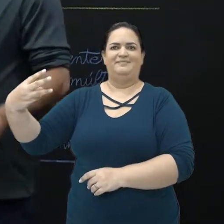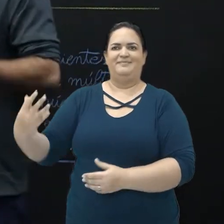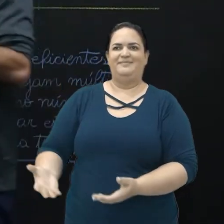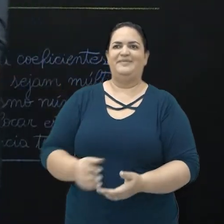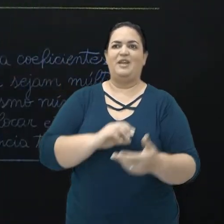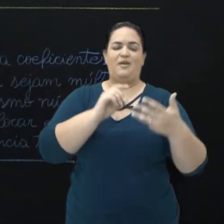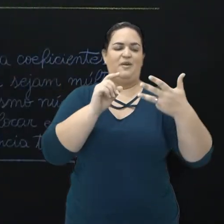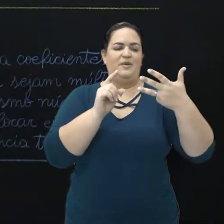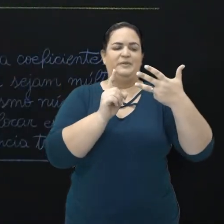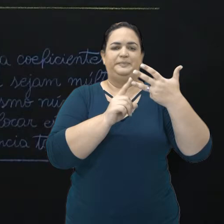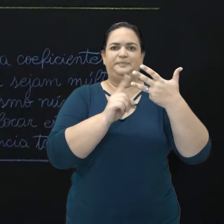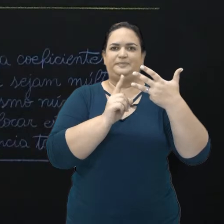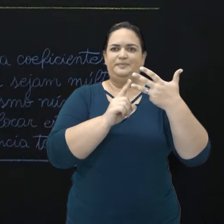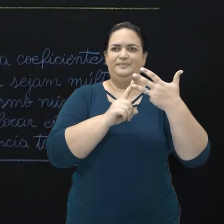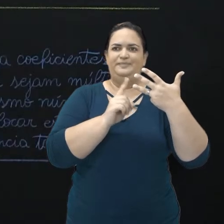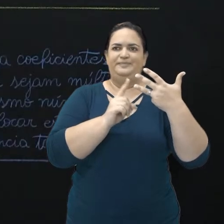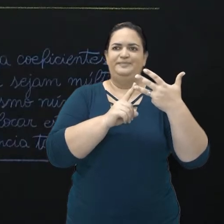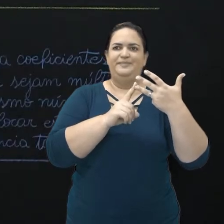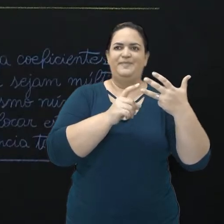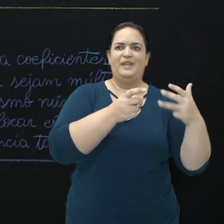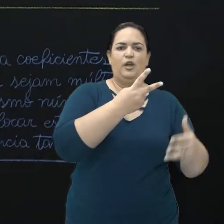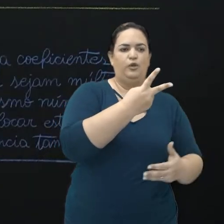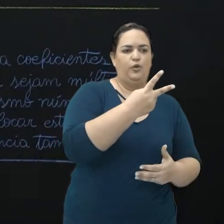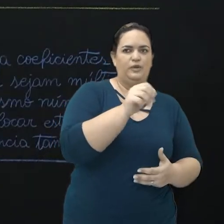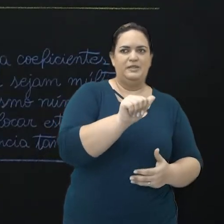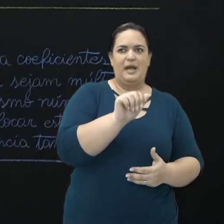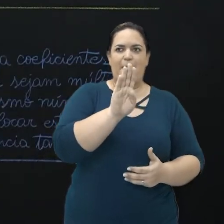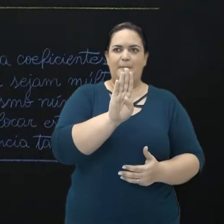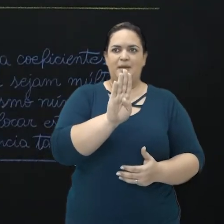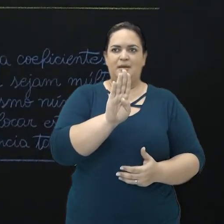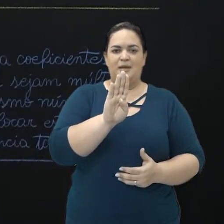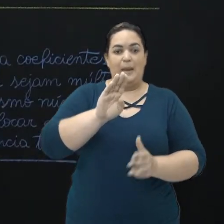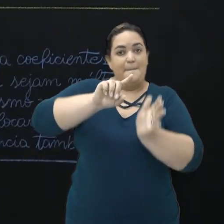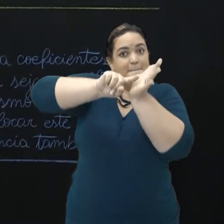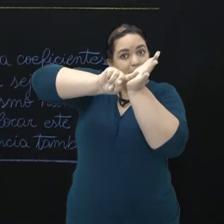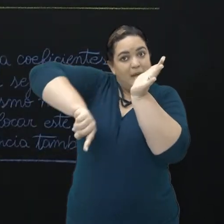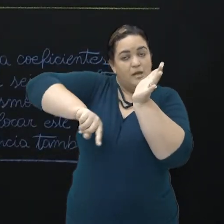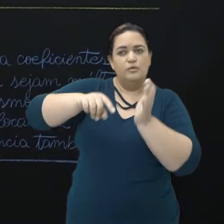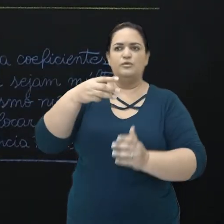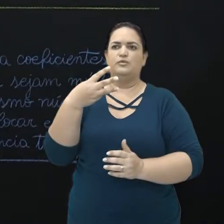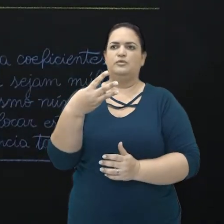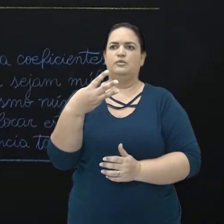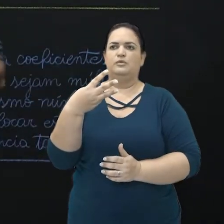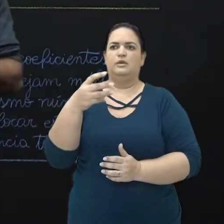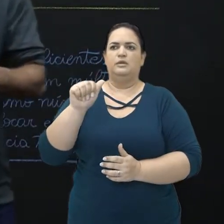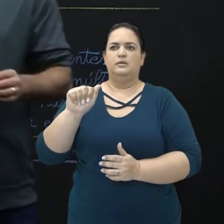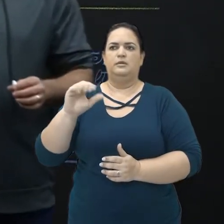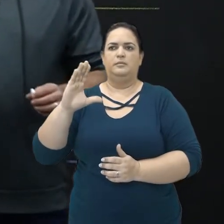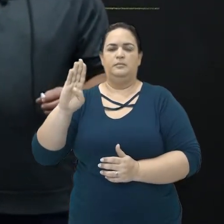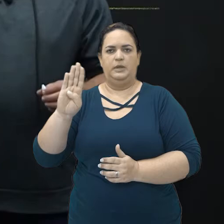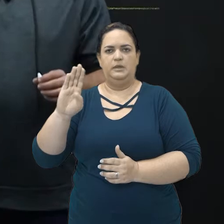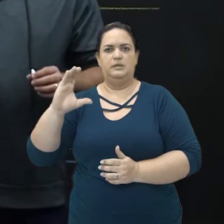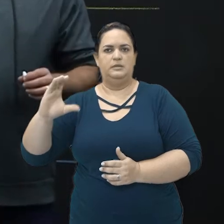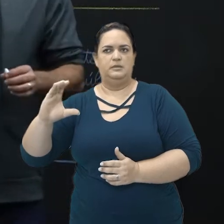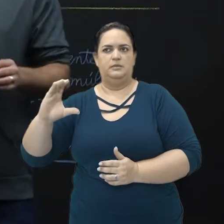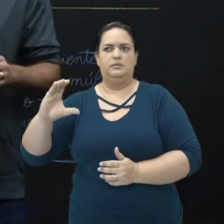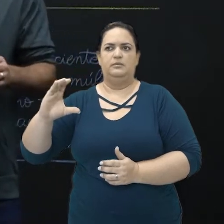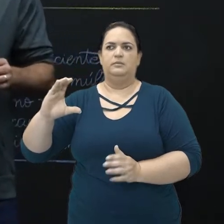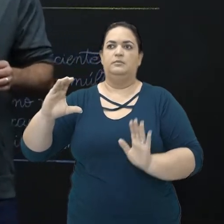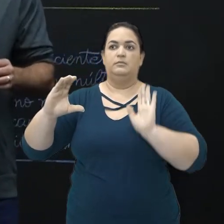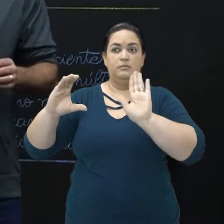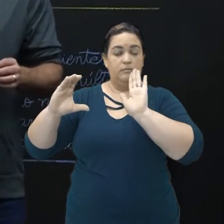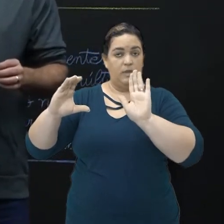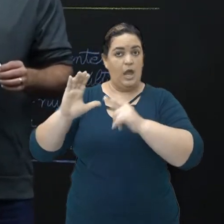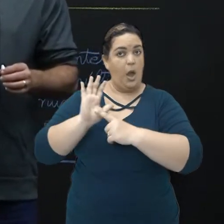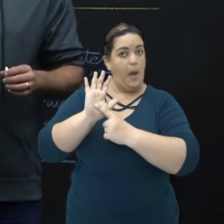3ABC. Até então, pessoal, nesses três primeiros exemplos, eu estou te mostrando que o fator comum em evidência é